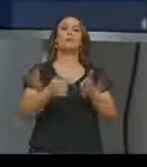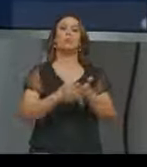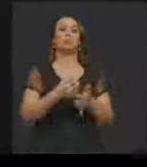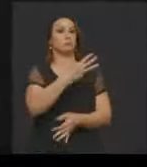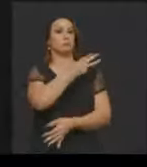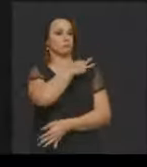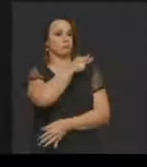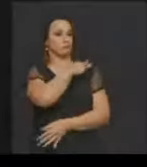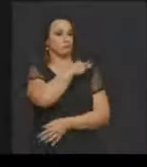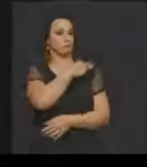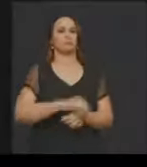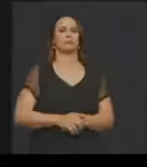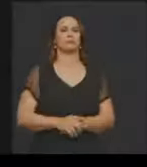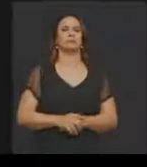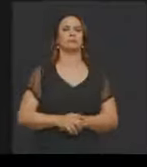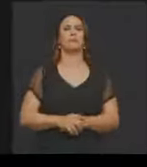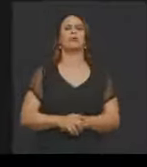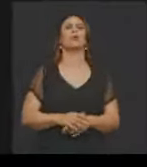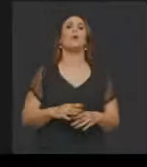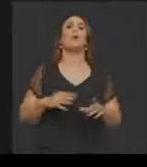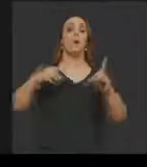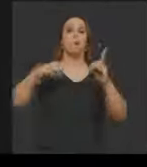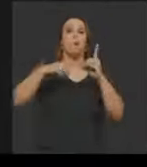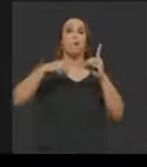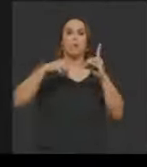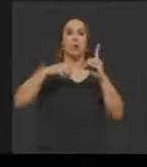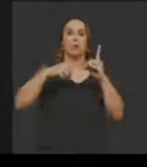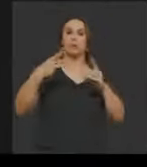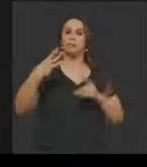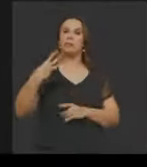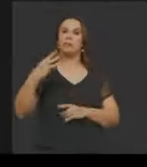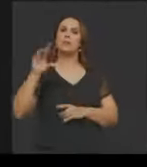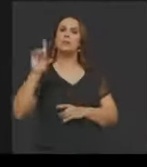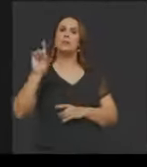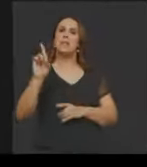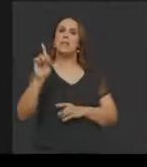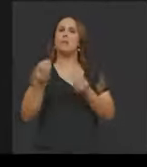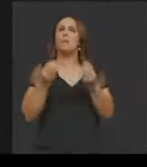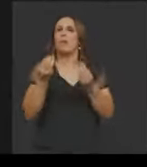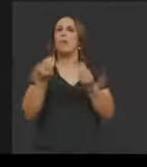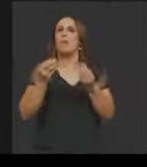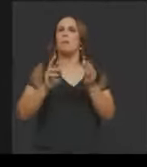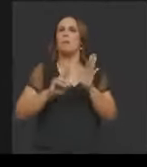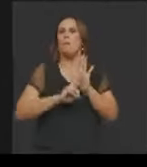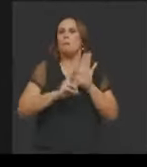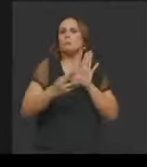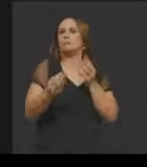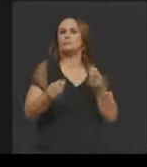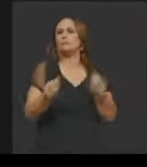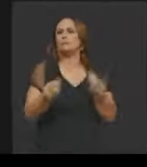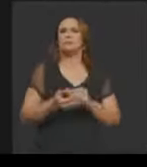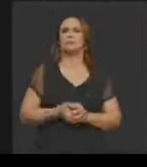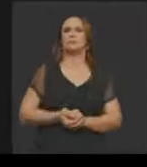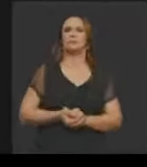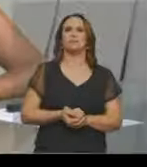Como representar uma molécula 3D em um plano? Ah, sim. Eu comentei com vocês, né, que nós